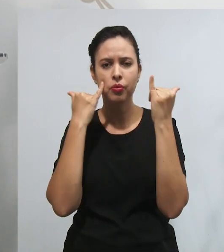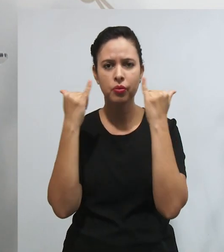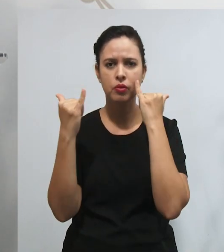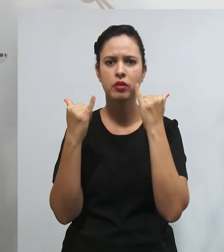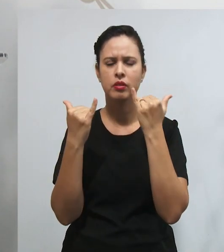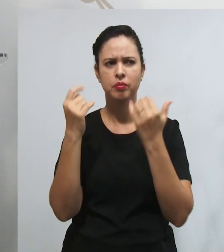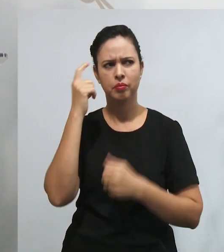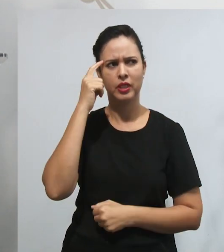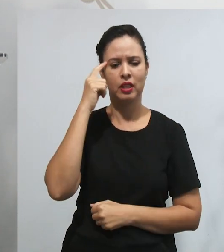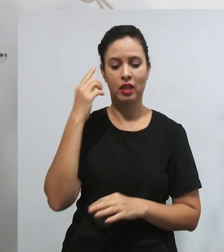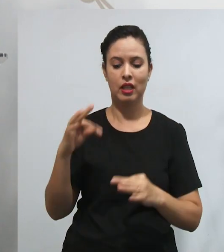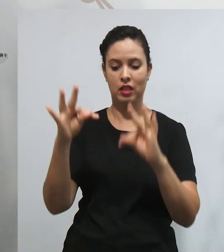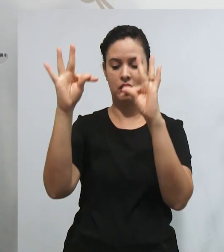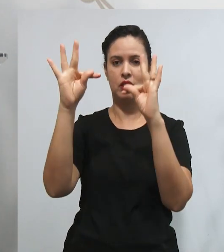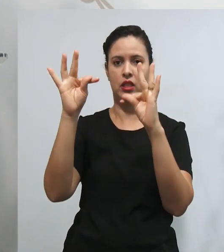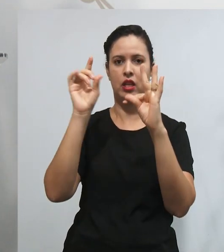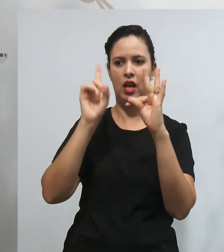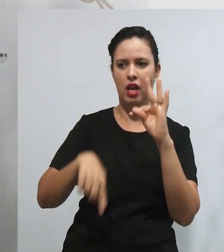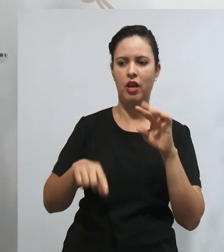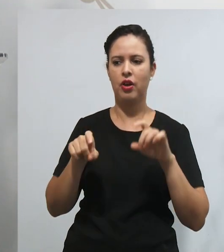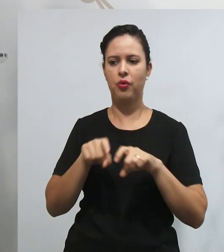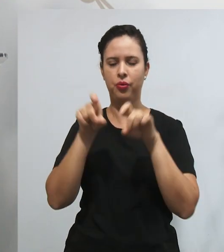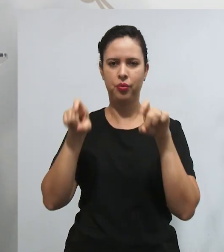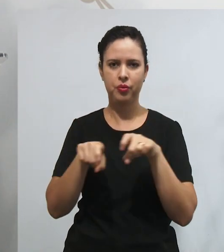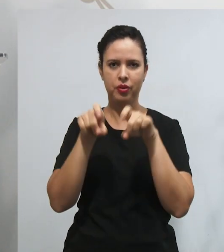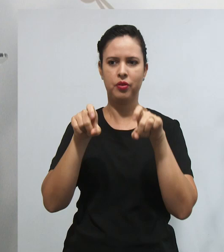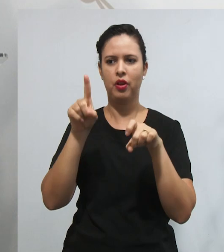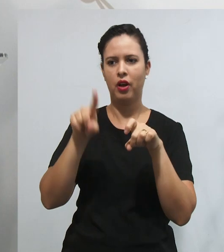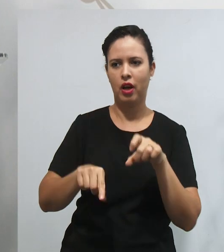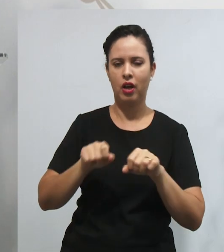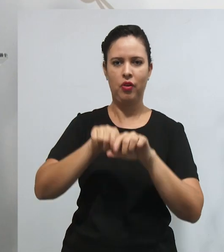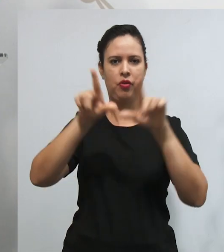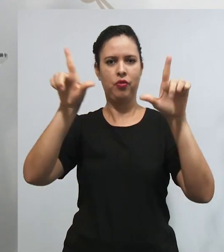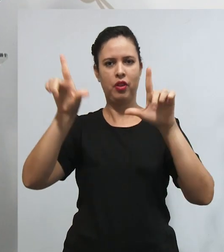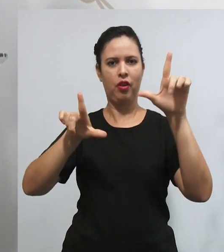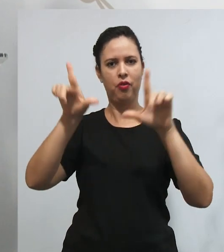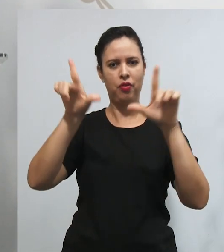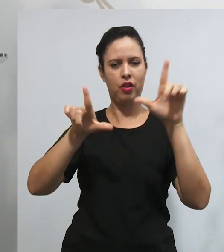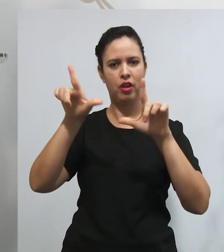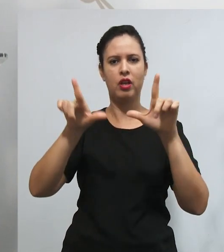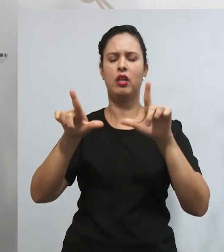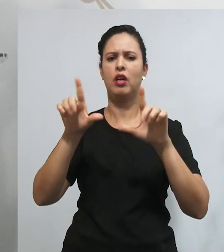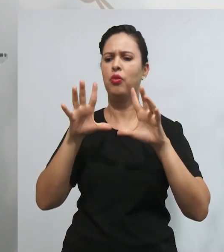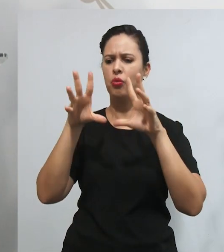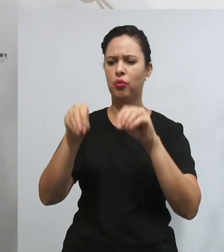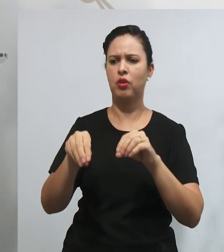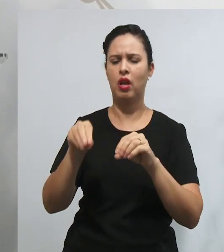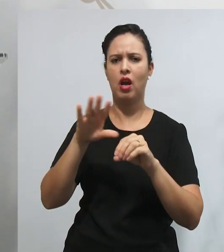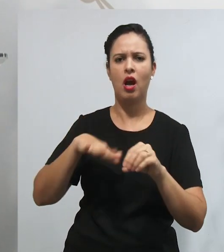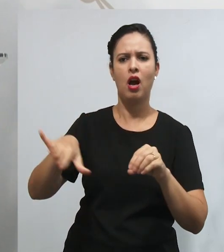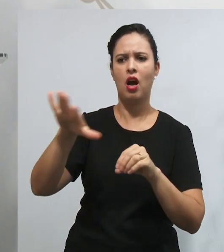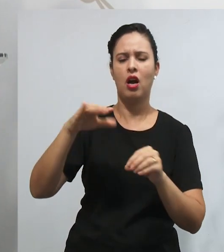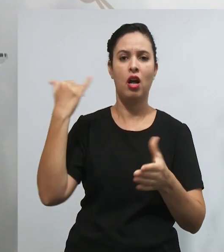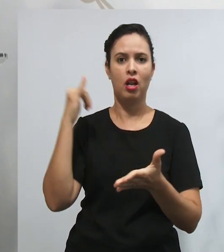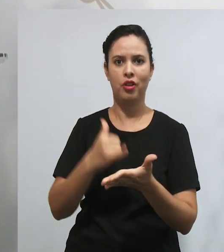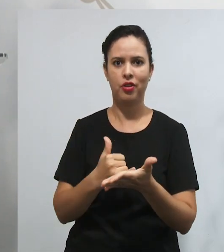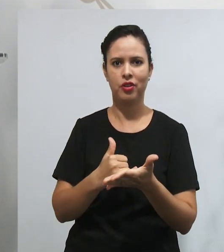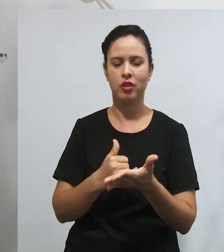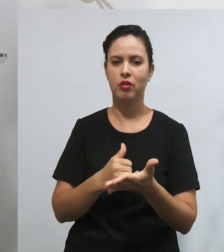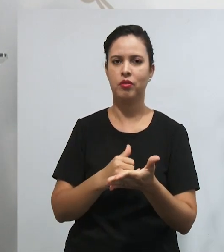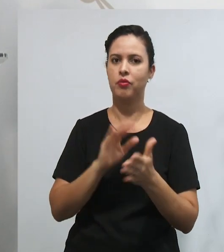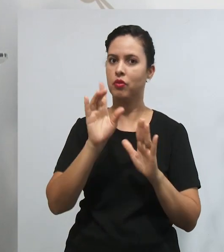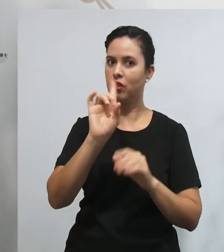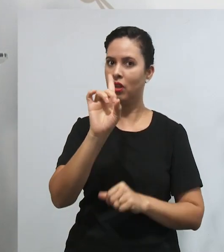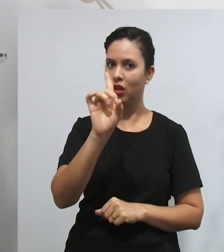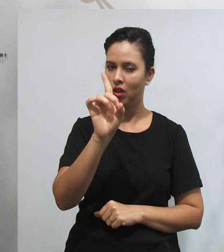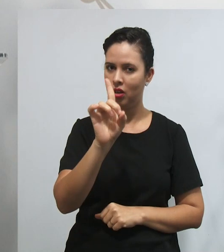Então a gente sempre, a tecnologia é o meu computador, é um televisor, é alguma coisa da área eletrônica, né? Mas não. Tecnologia, a gente